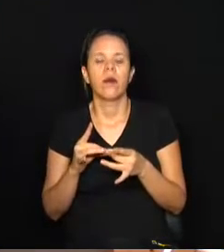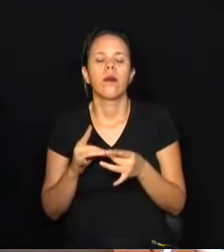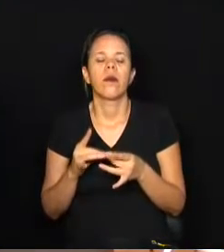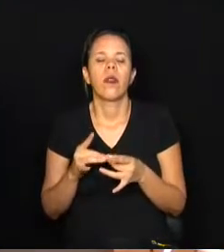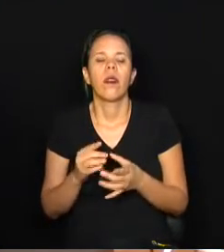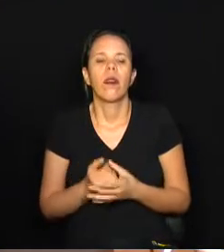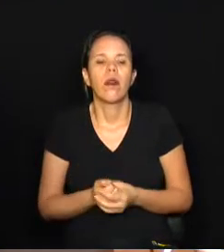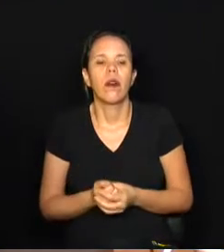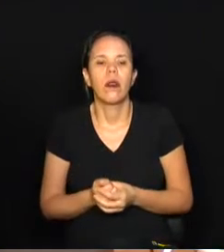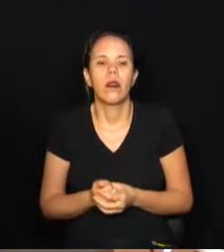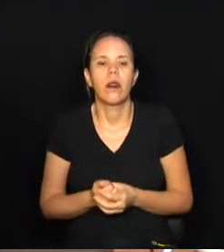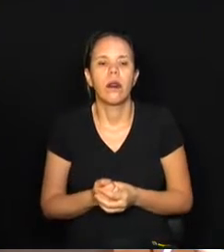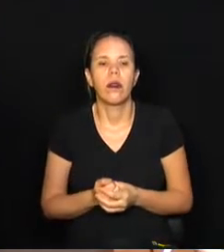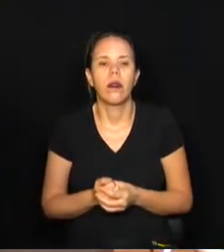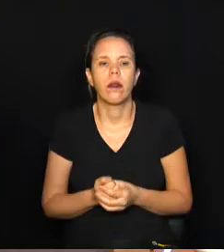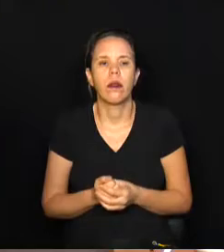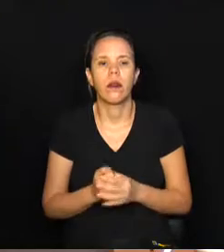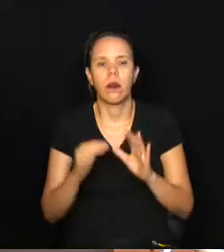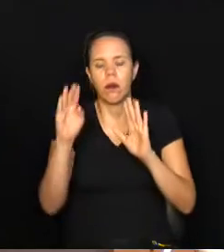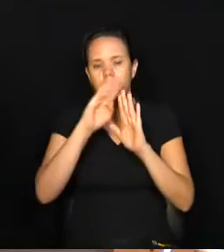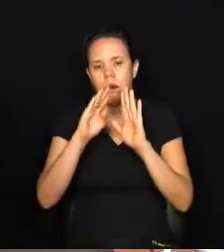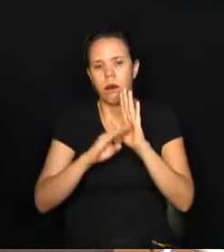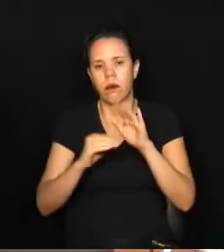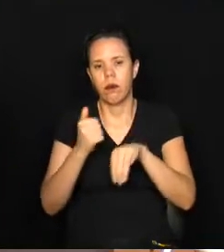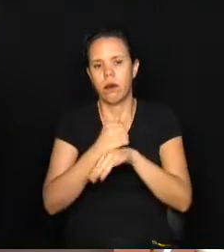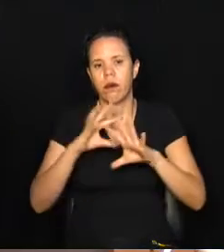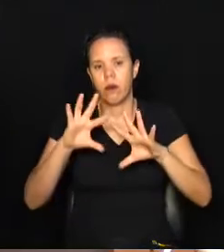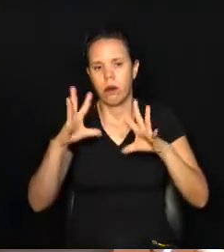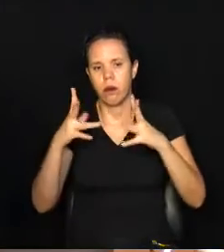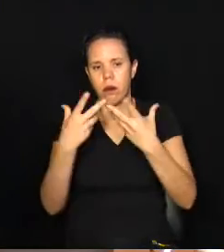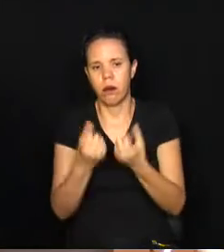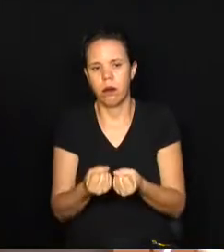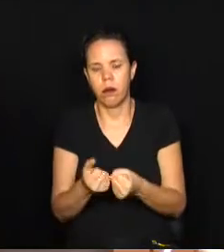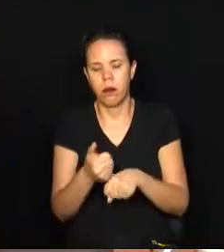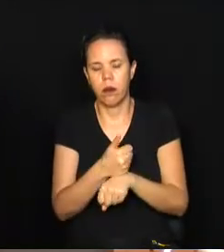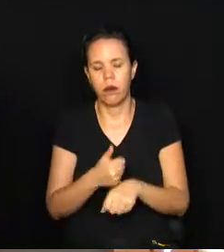no classificador brasileiro de ocupações. Mas